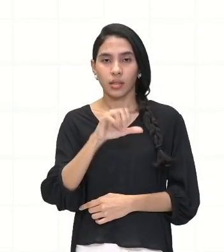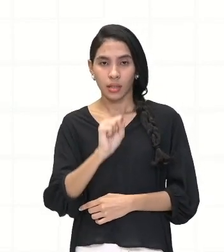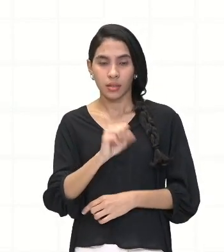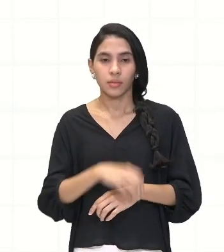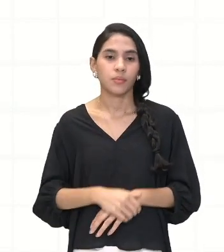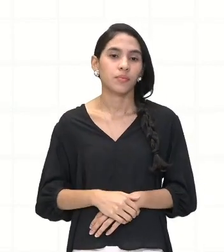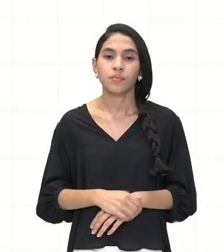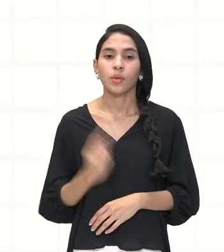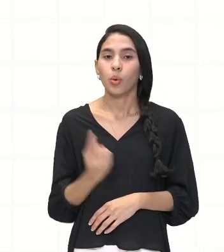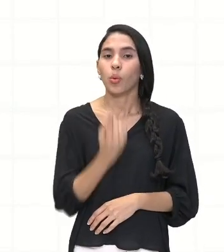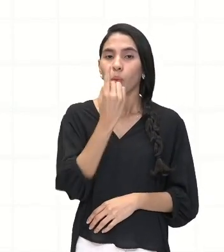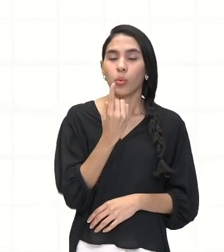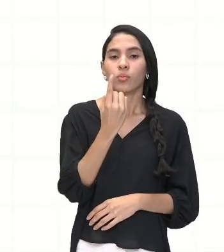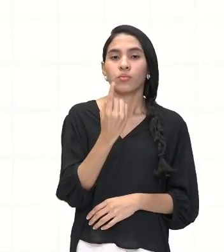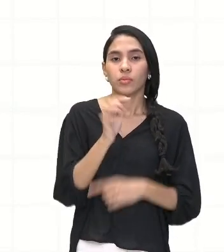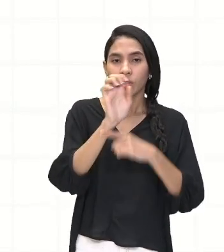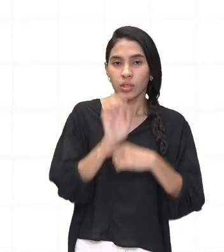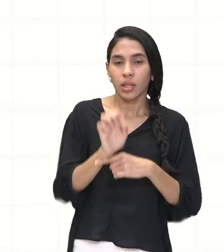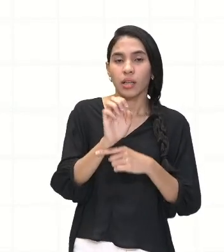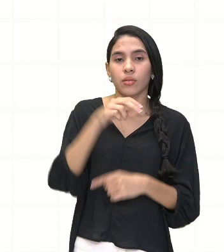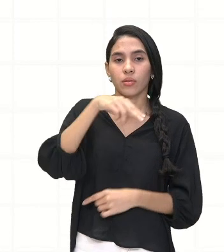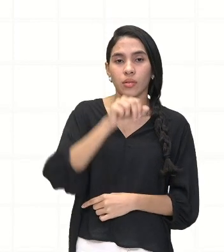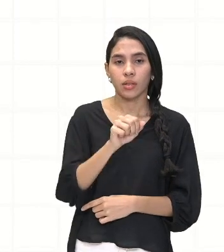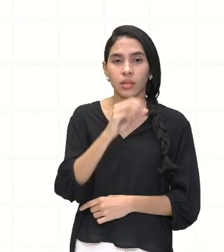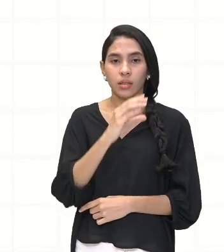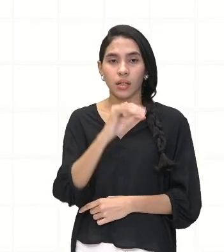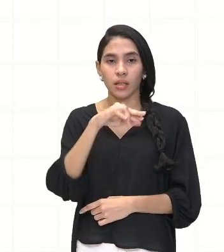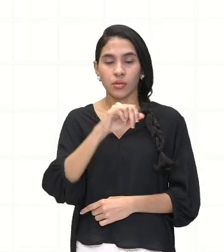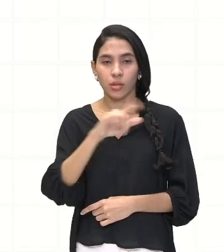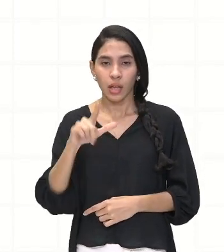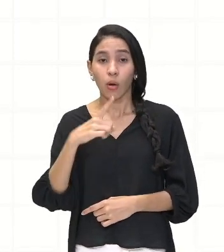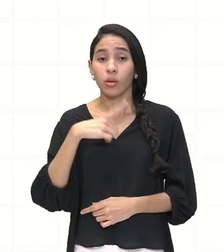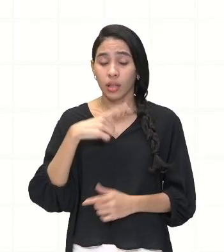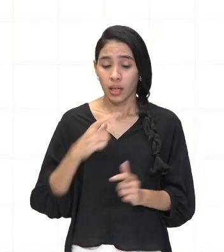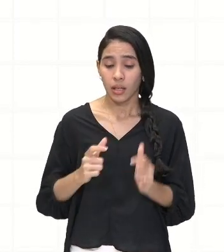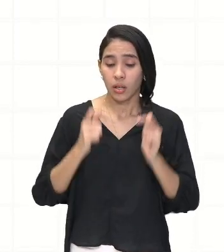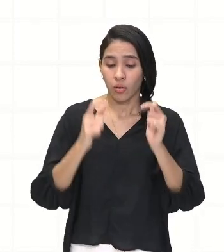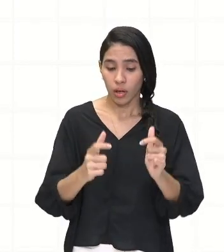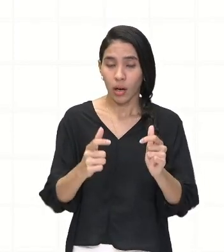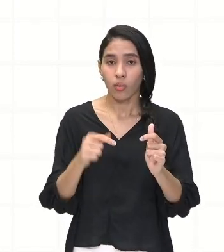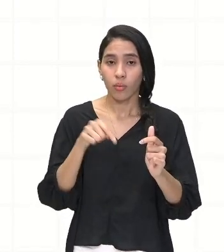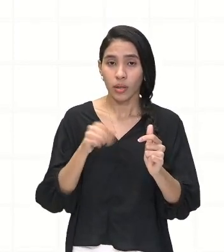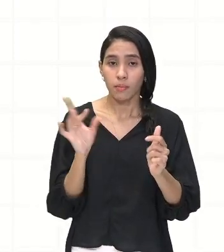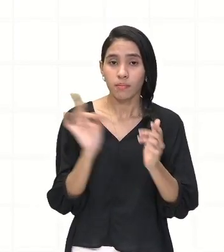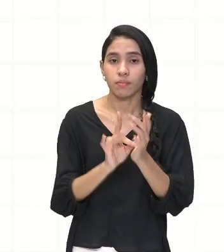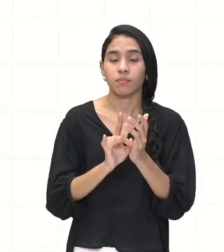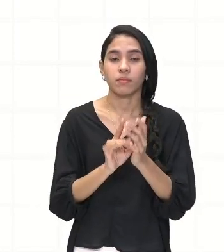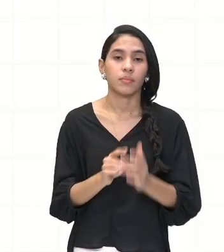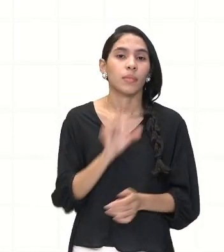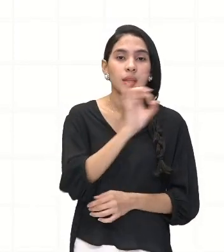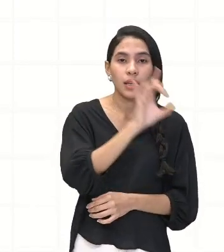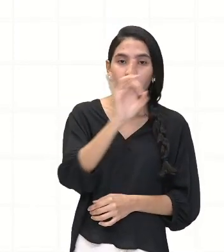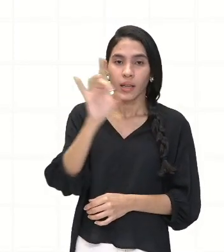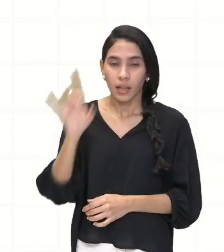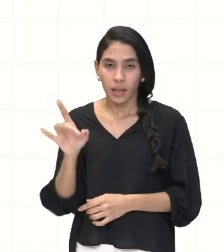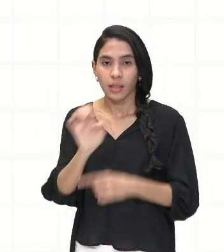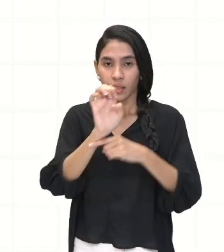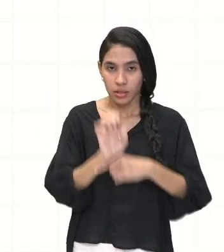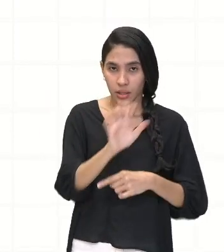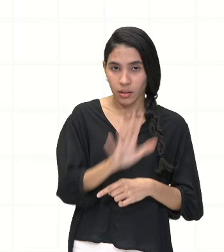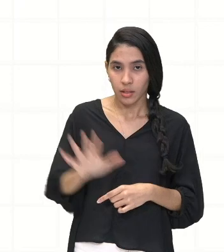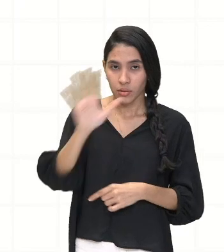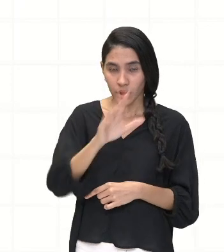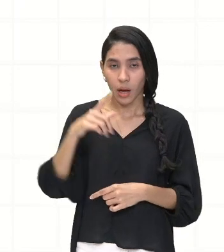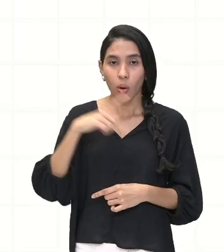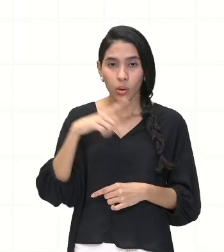um Estado nacional, ele tem um território definido. Cada Estado nacional possui uma área